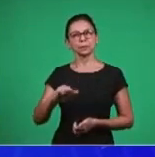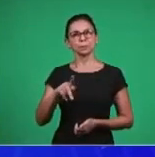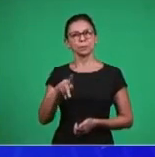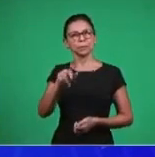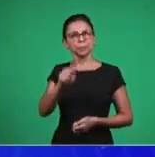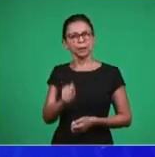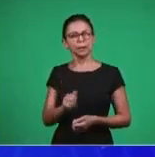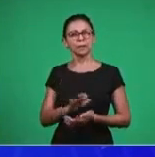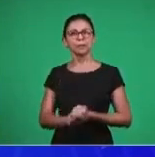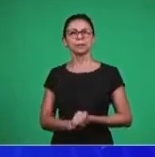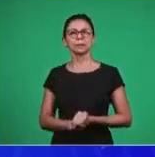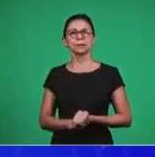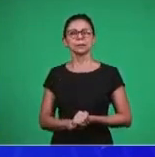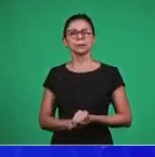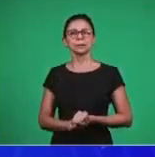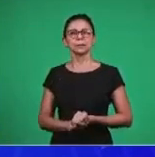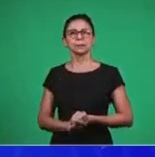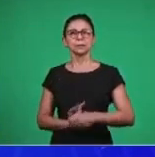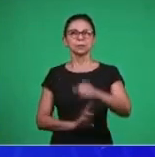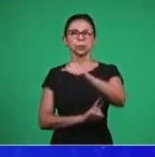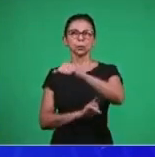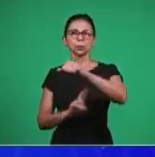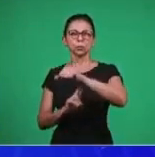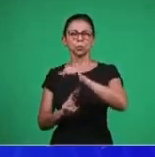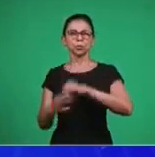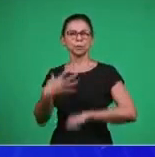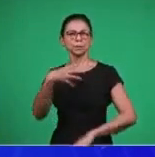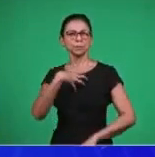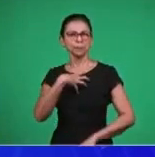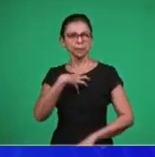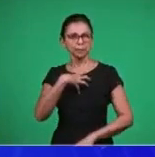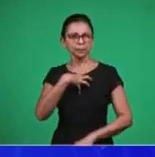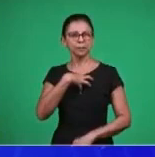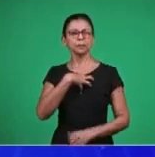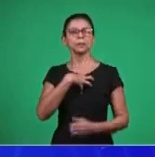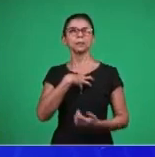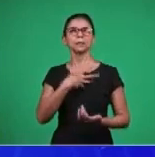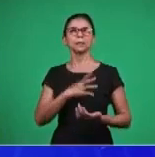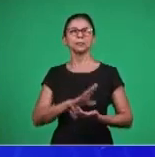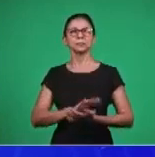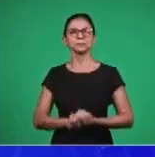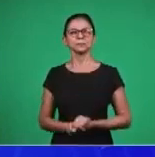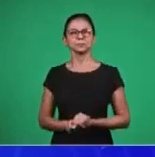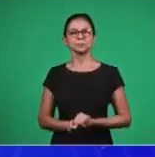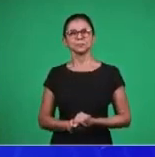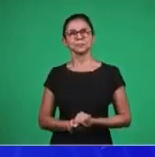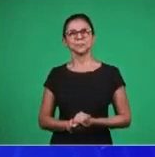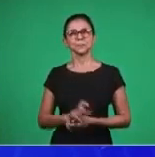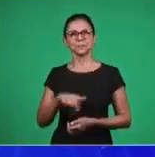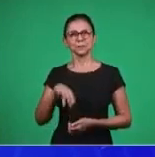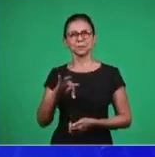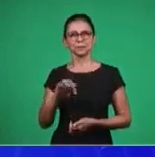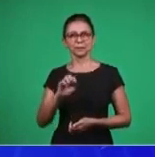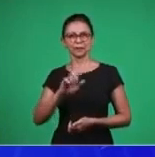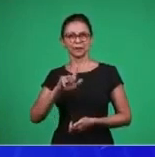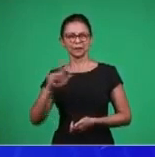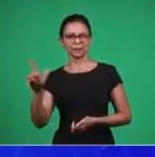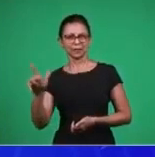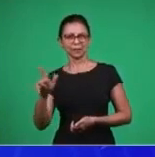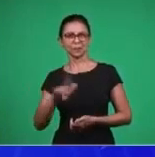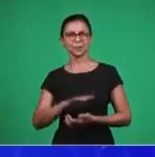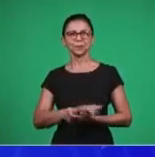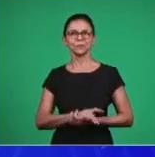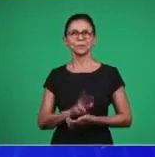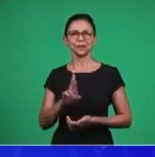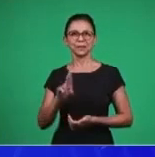Cacoal, Rondônia, Guanambi, Bahia. The Church Igapó in Natal, Rio Grande do